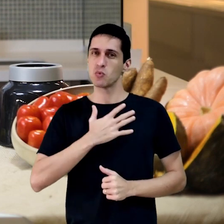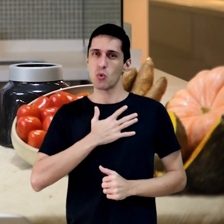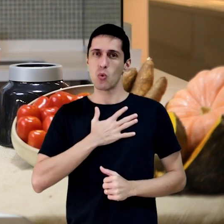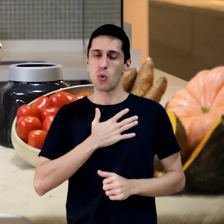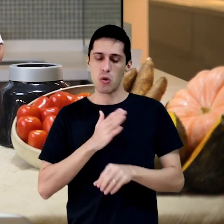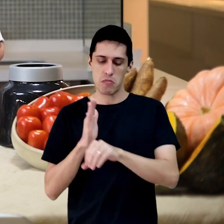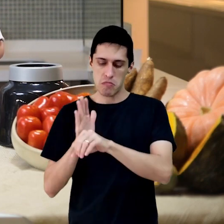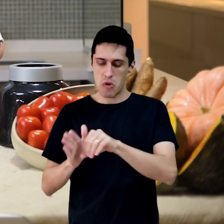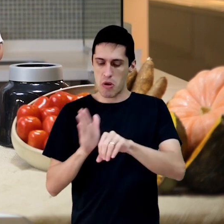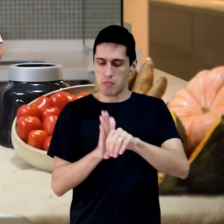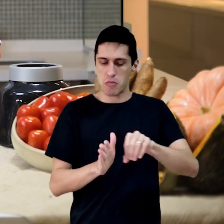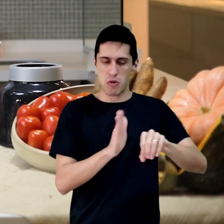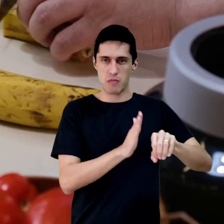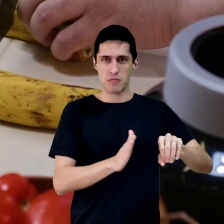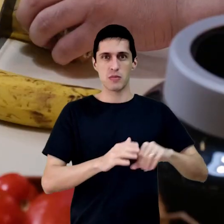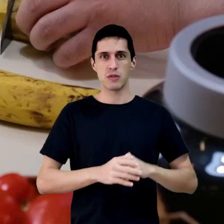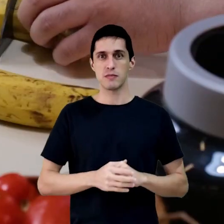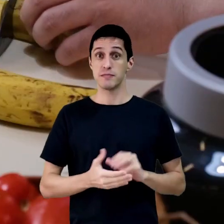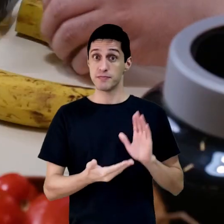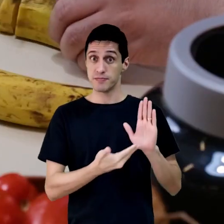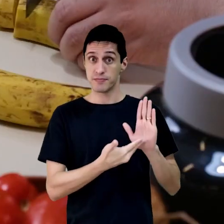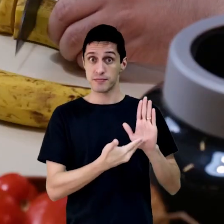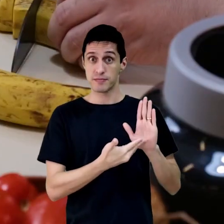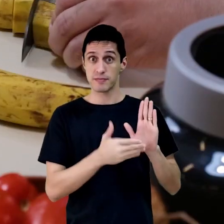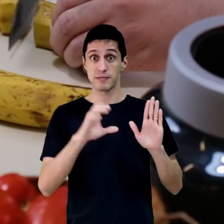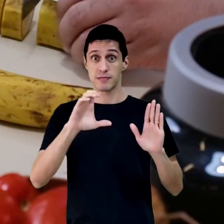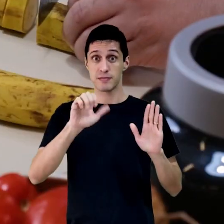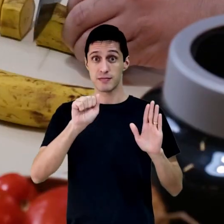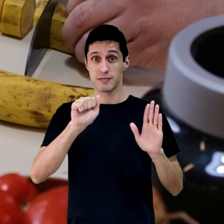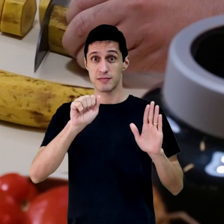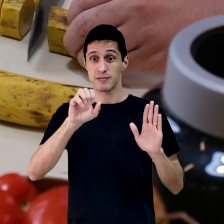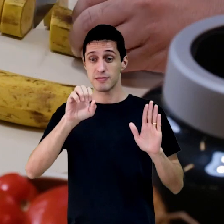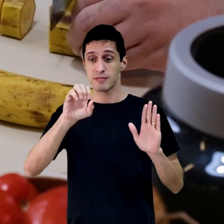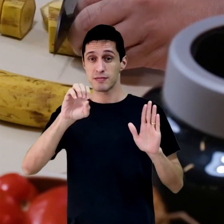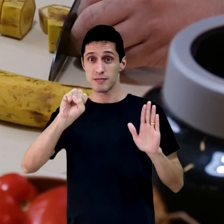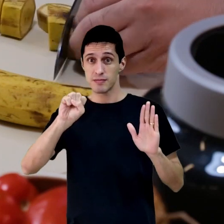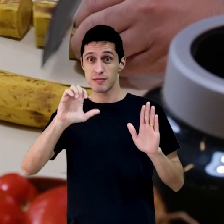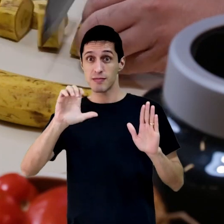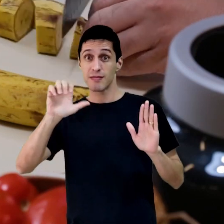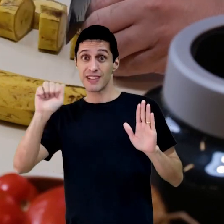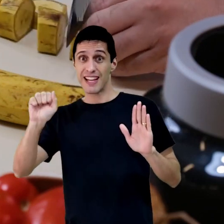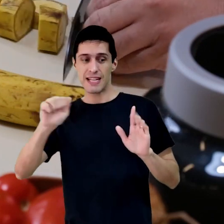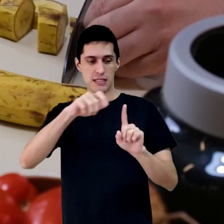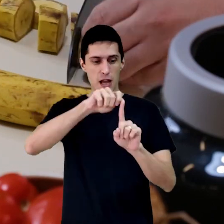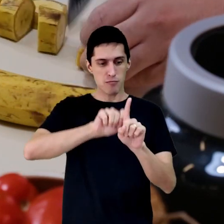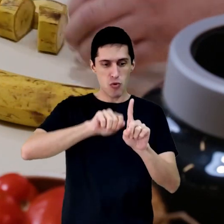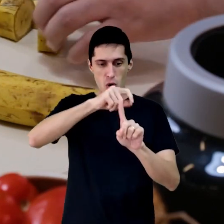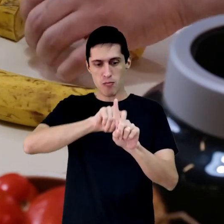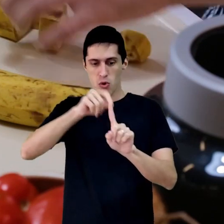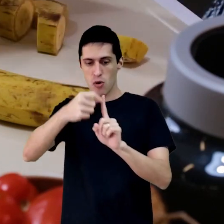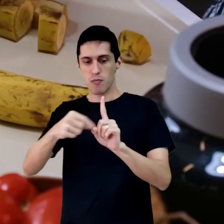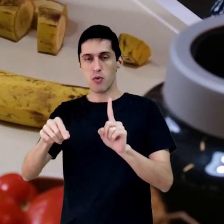forma. Com casca e tudo. Então, ó, cortou.